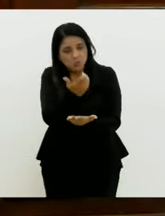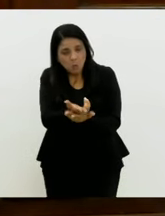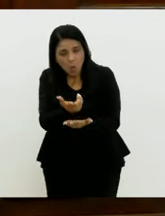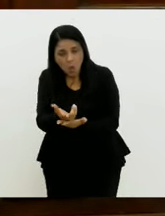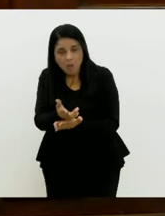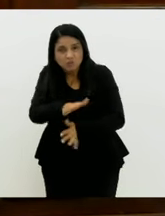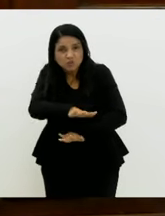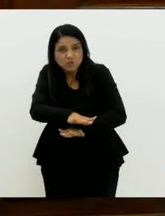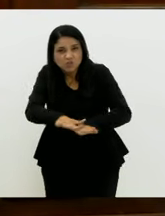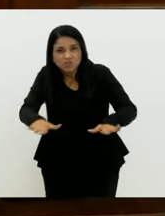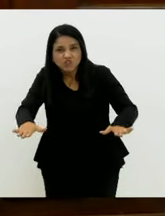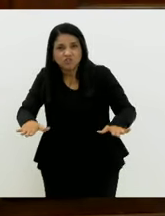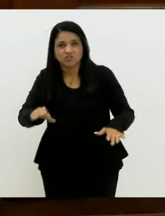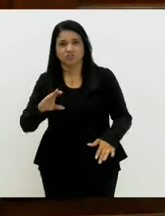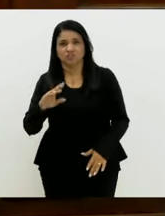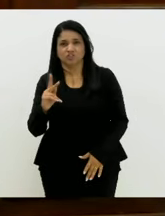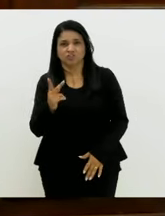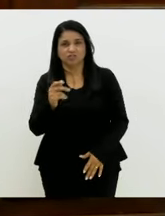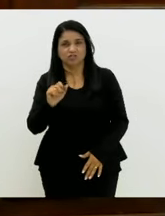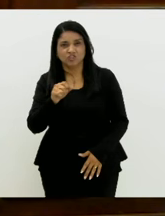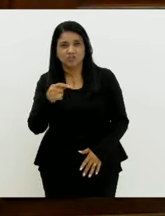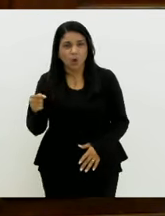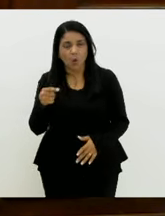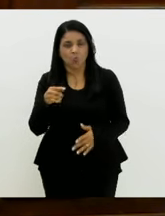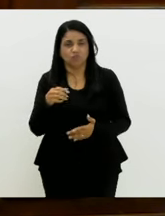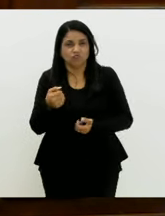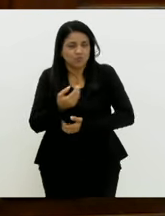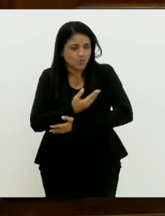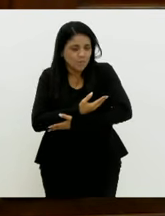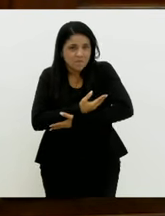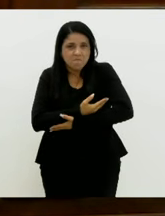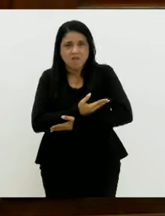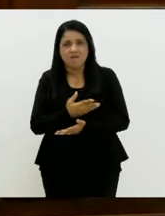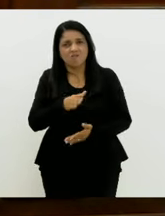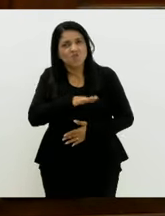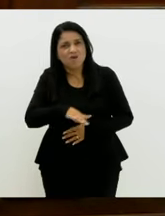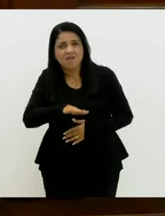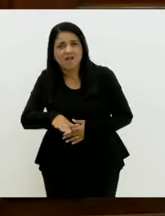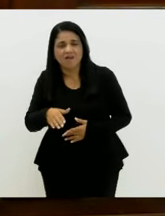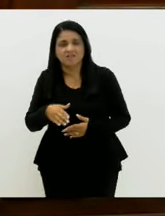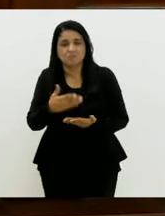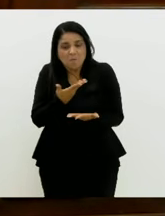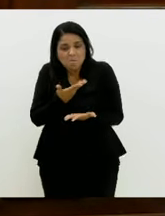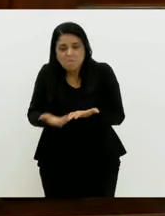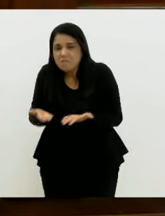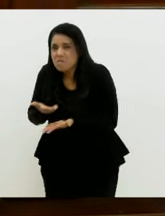pessoas dormindo com criança no chão, porque perderam tudo.